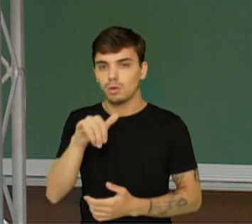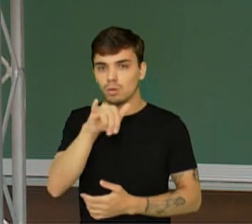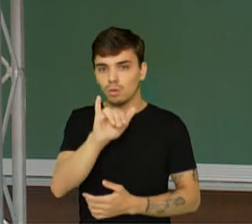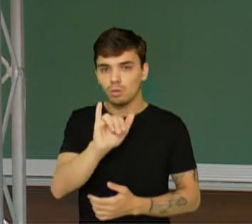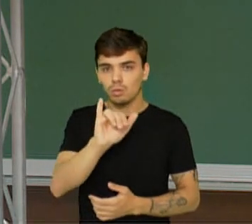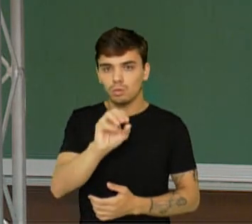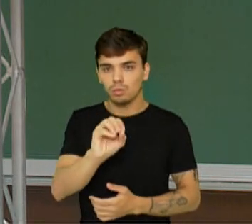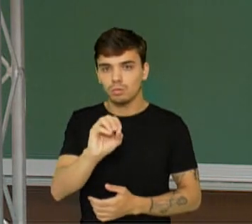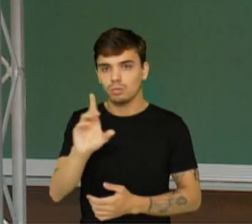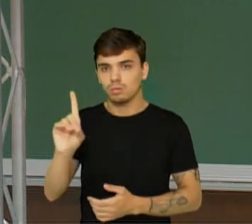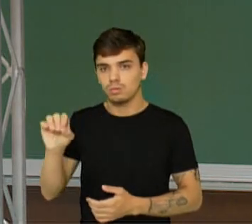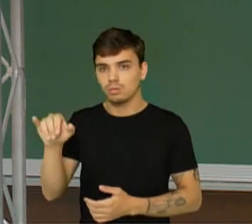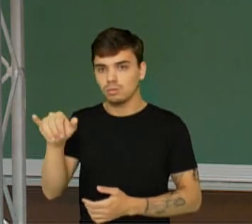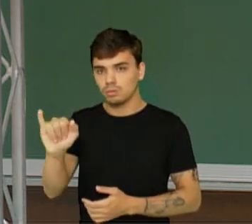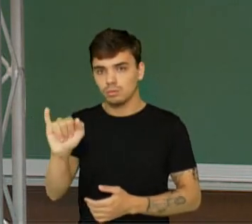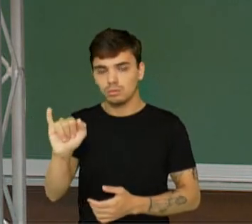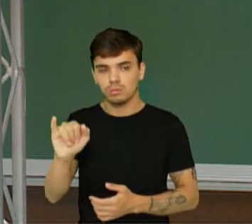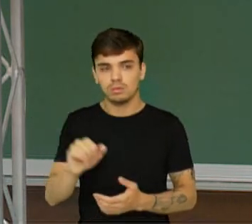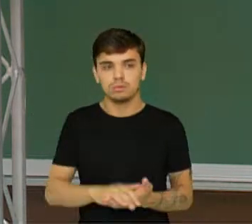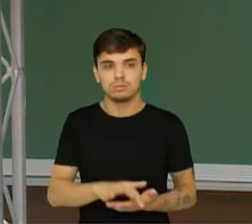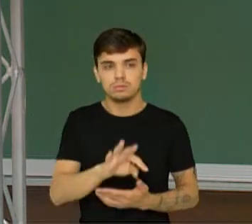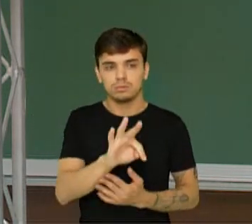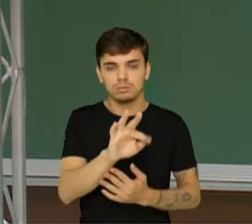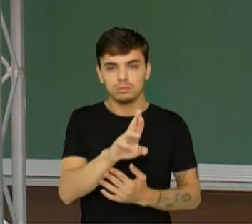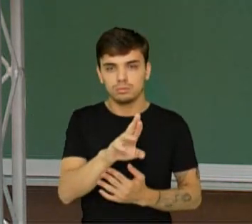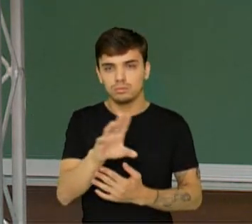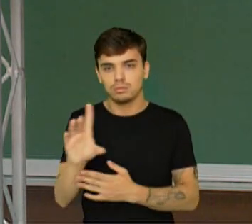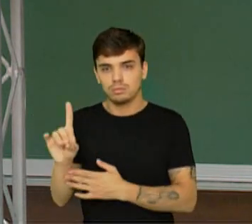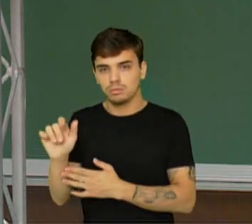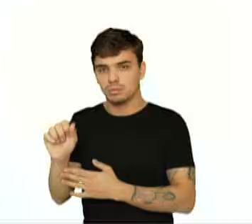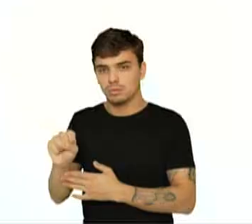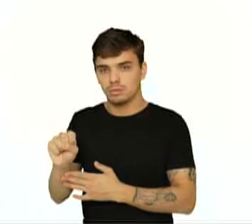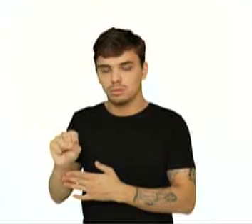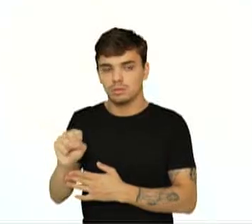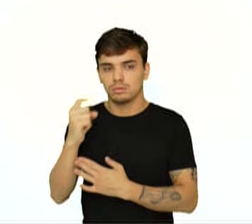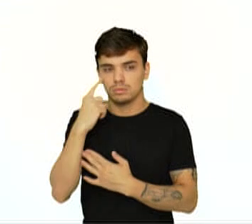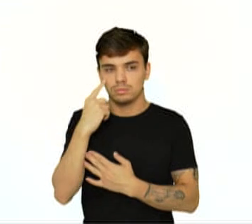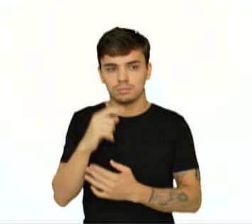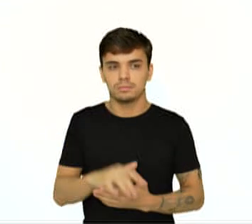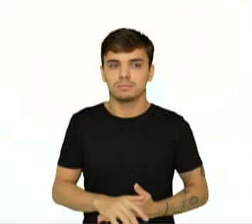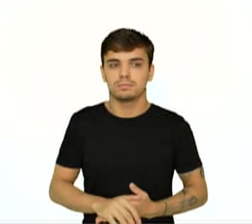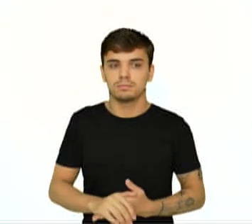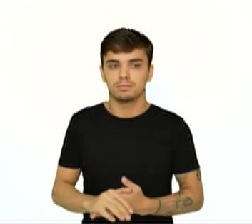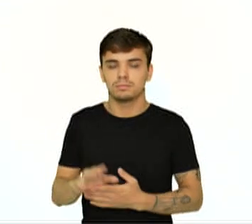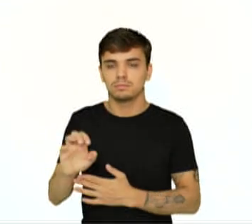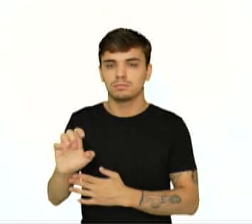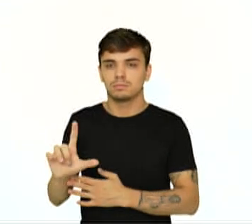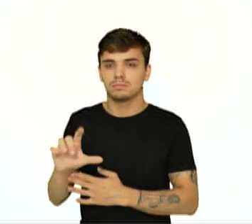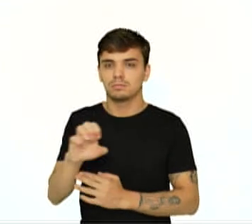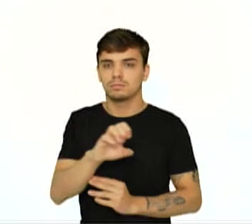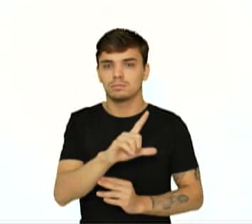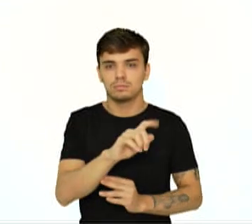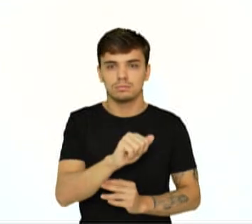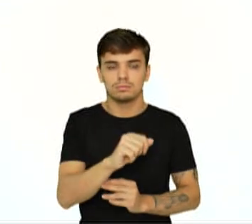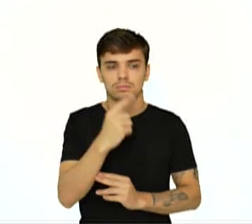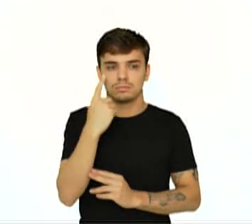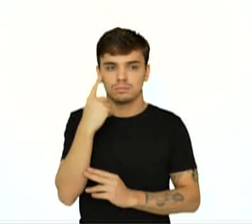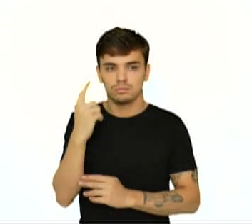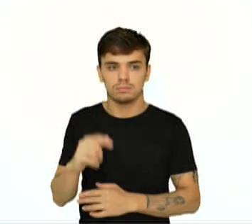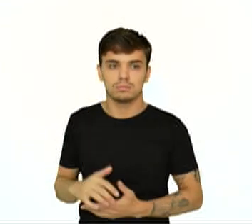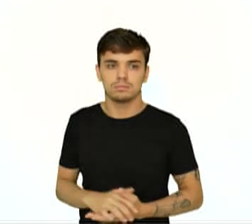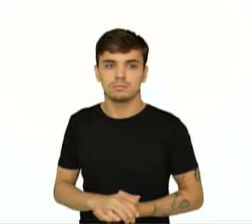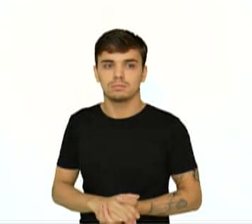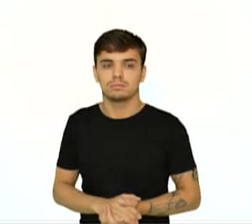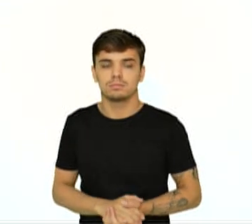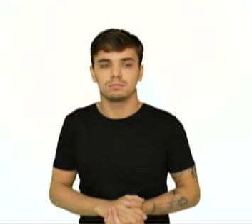tú das, él, ella ou usted dá, nosotros damos, vosotros dais e ellos, ellas